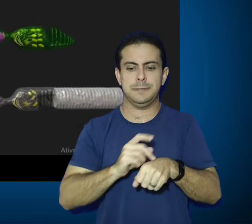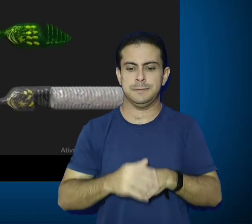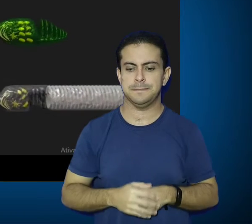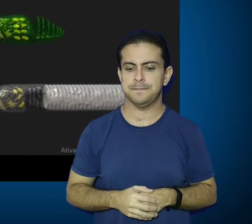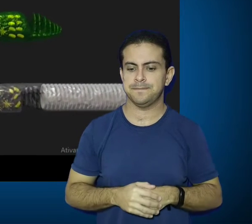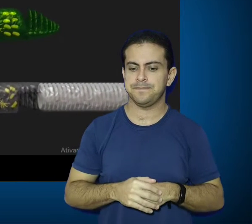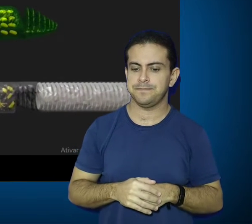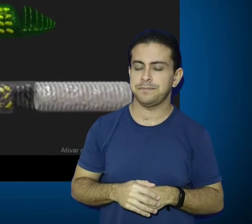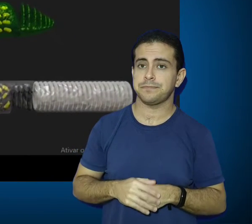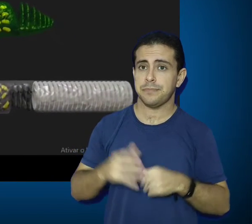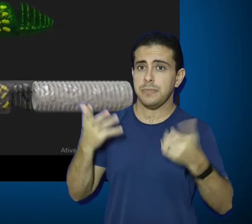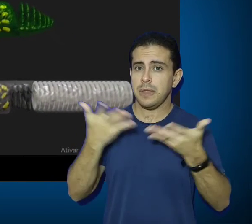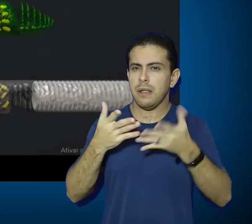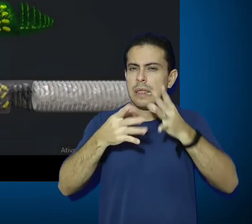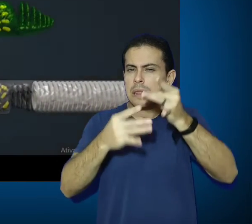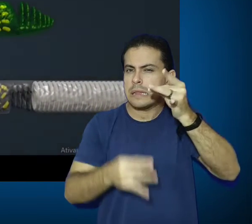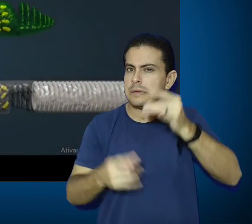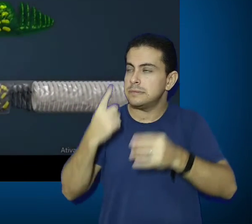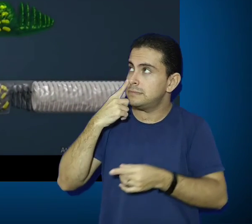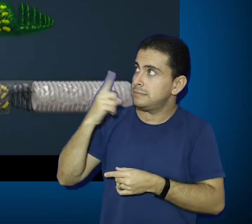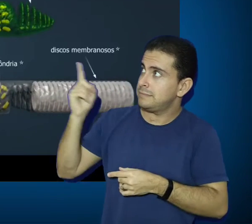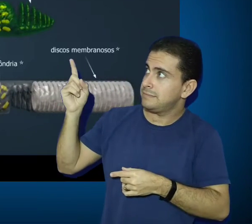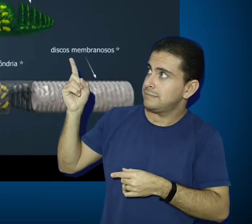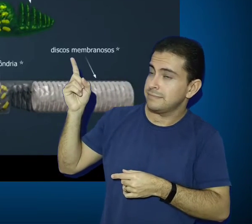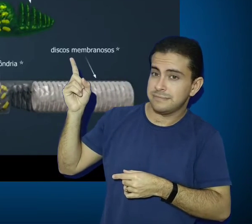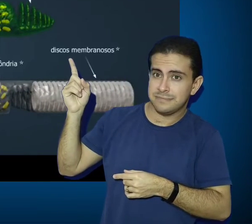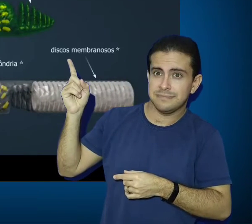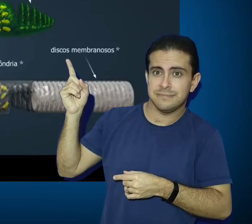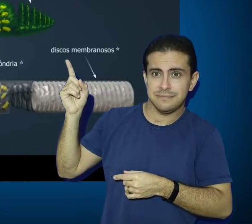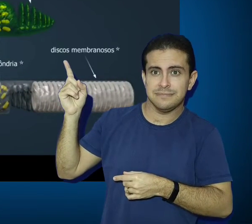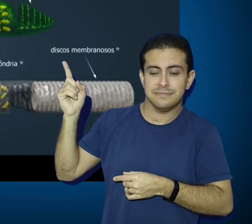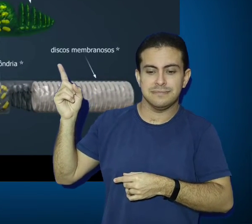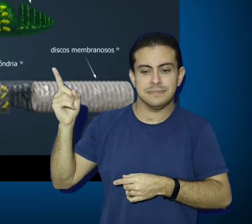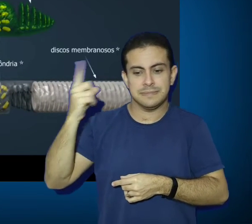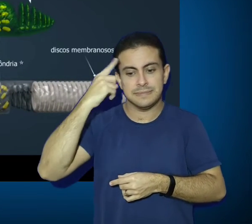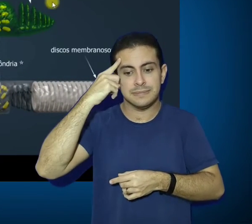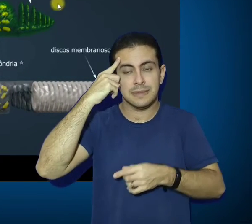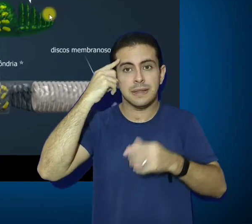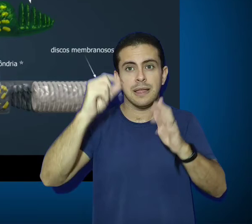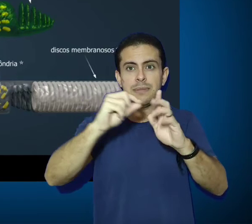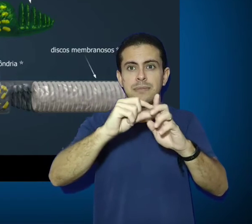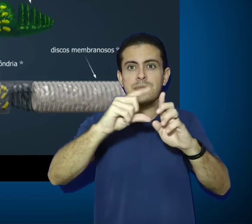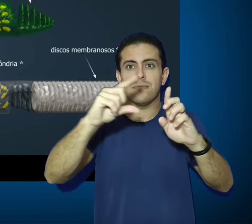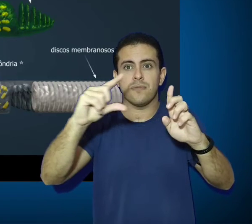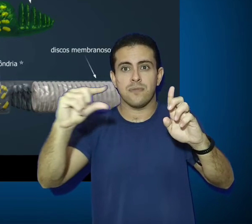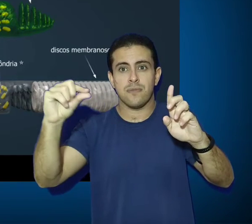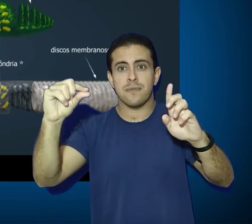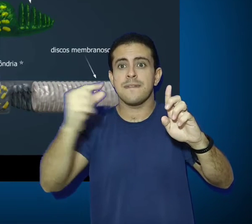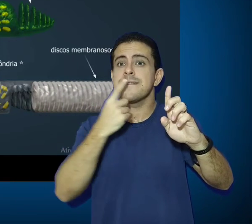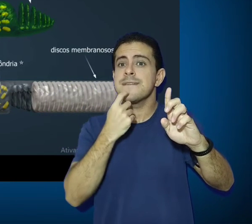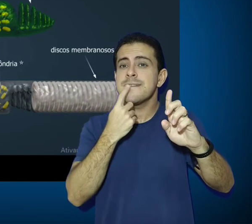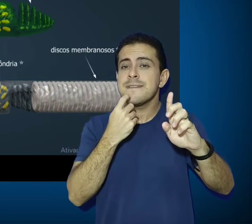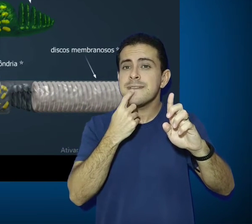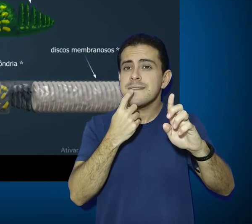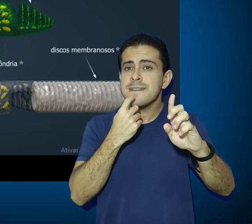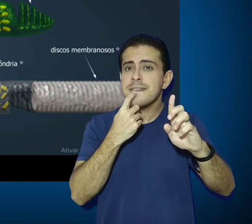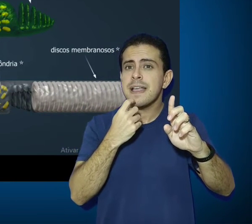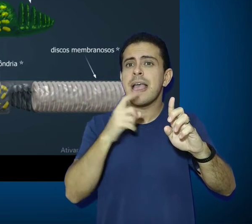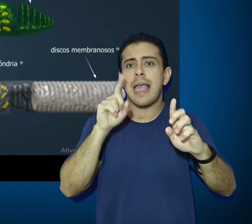Algo que eu gostaria de salientar é que as células vermelhas, cones vermelhos, elas são tipo